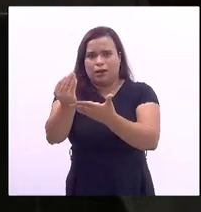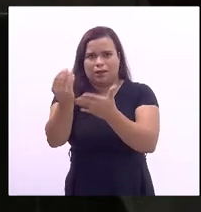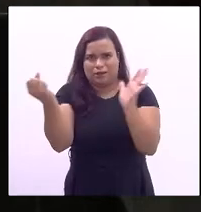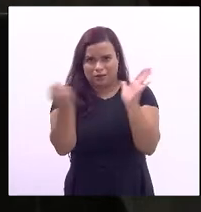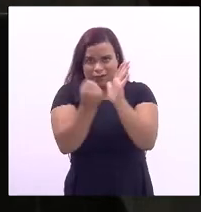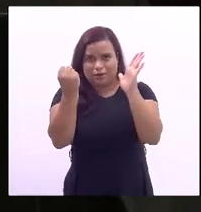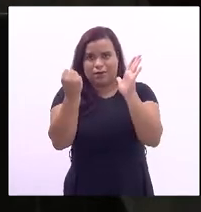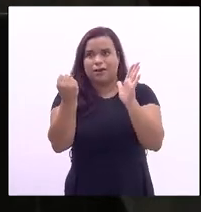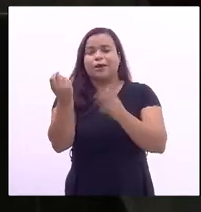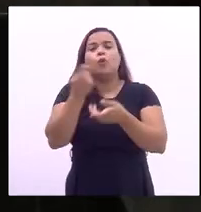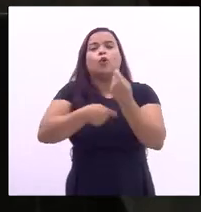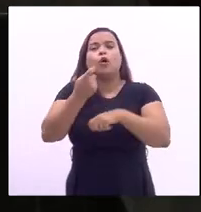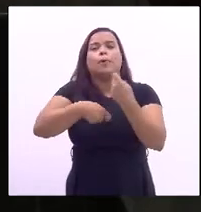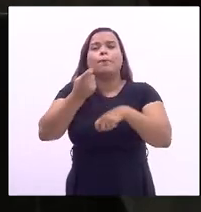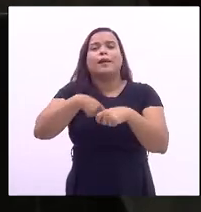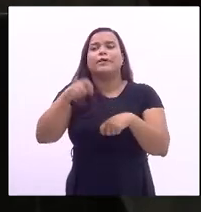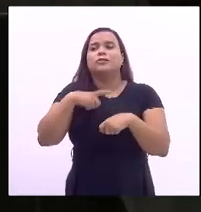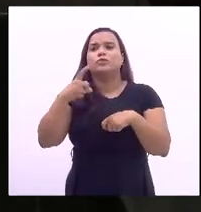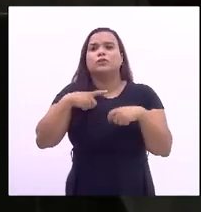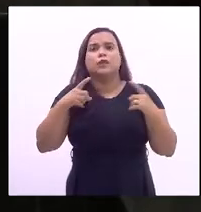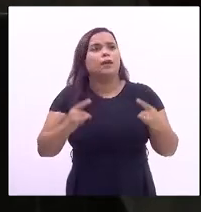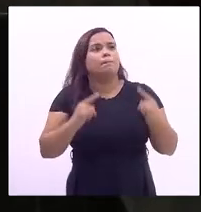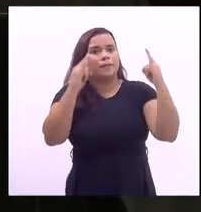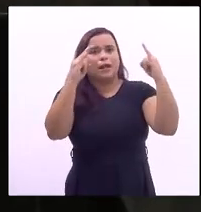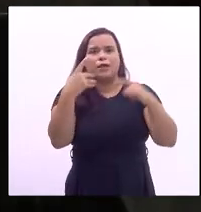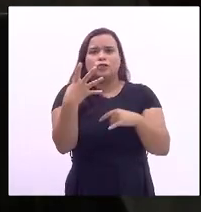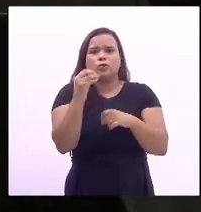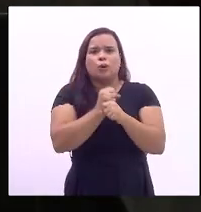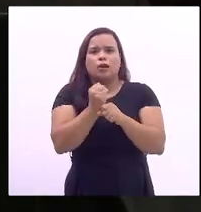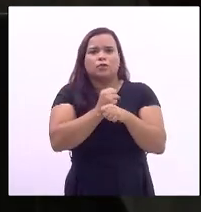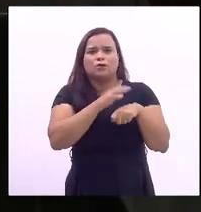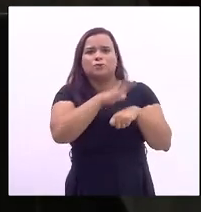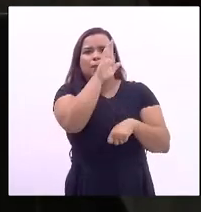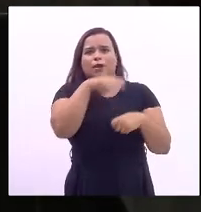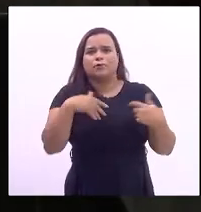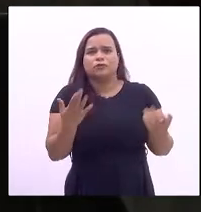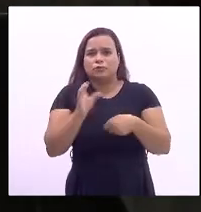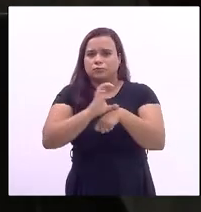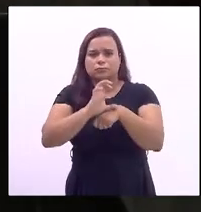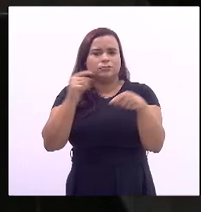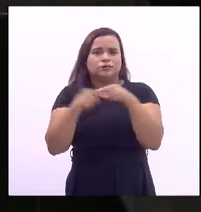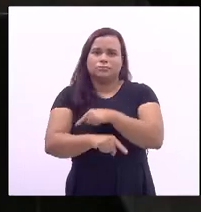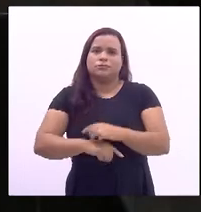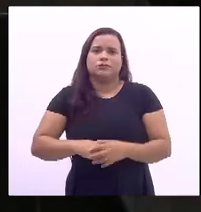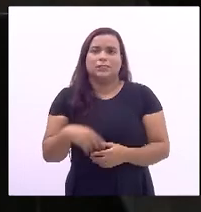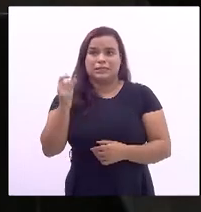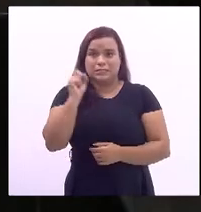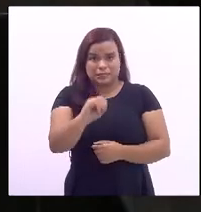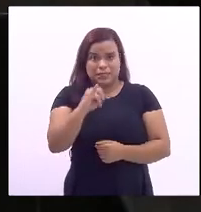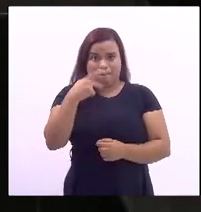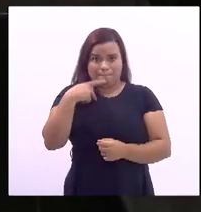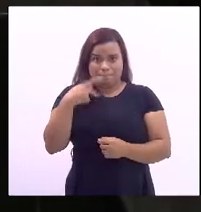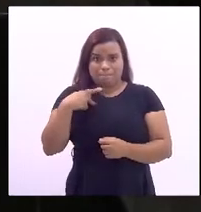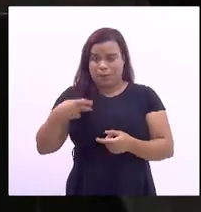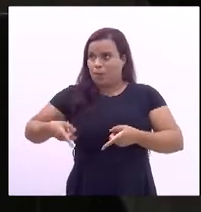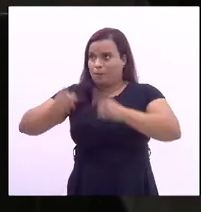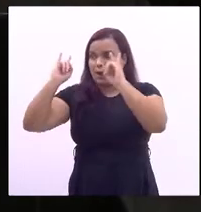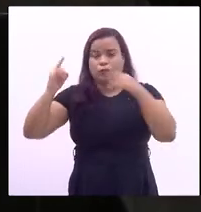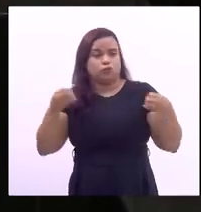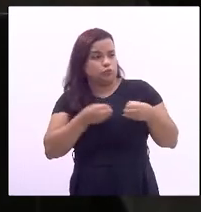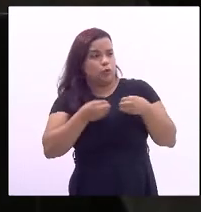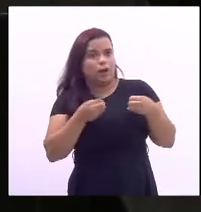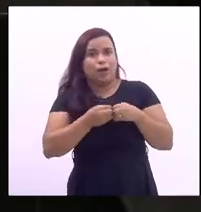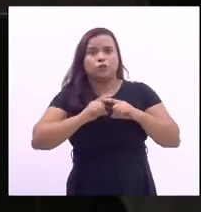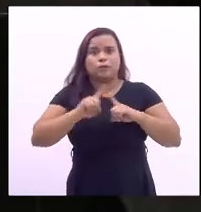o comércio que tiver em prédio de 40 e o seria uma condicionalidade se o meu tiver do lado e foi um